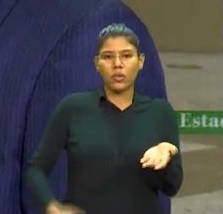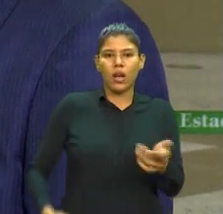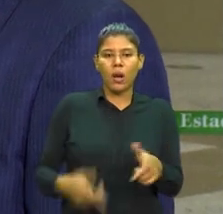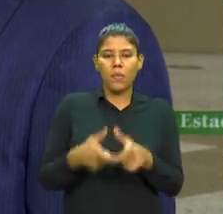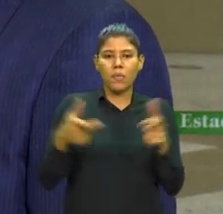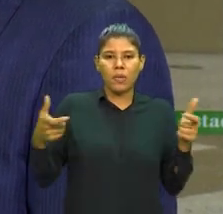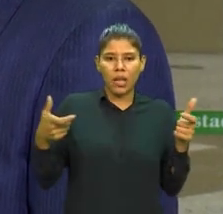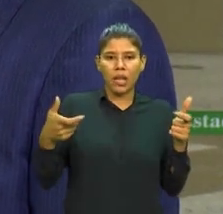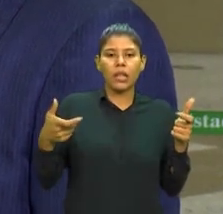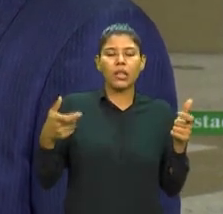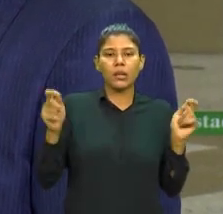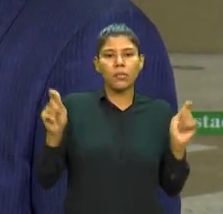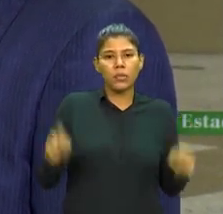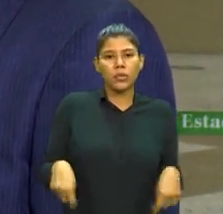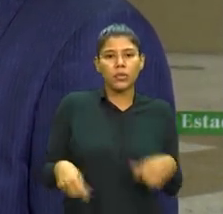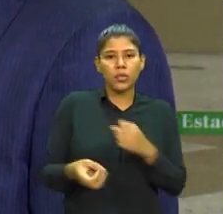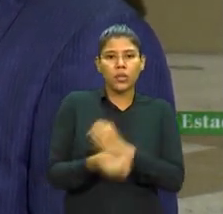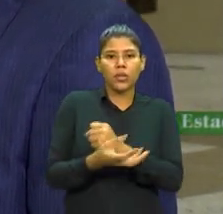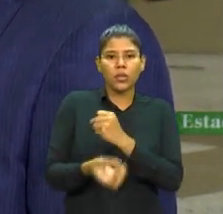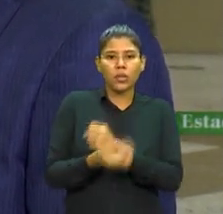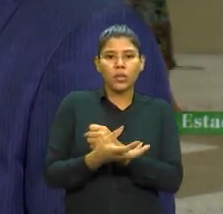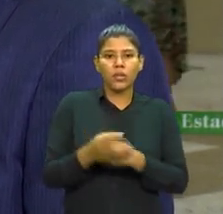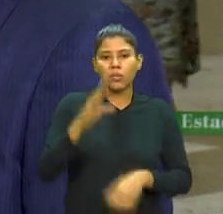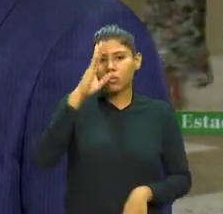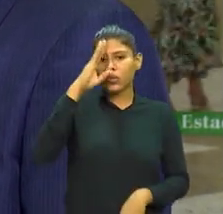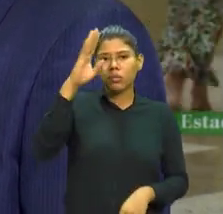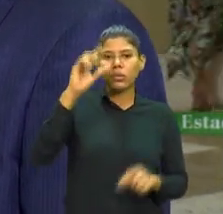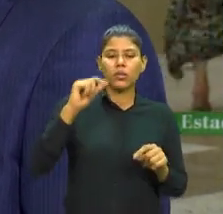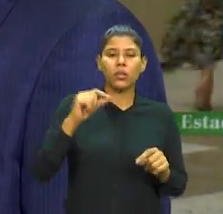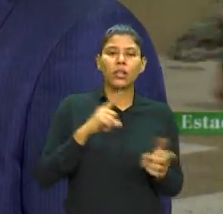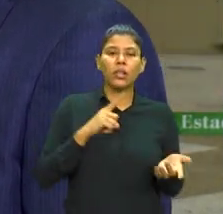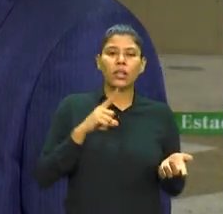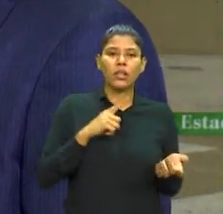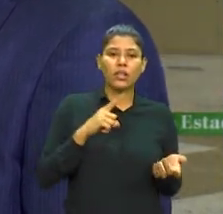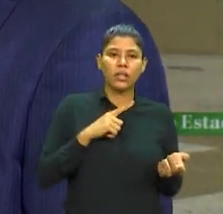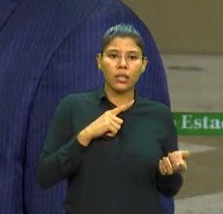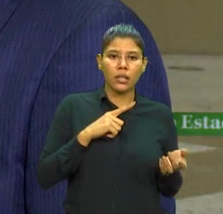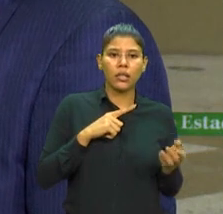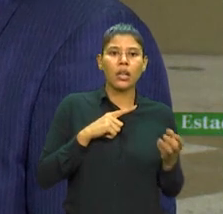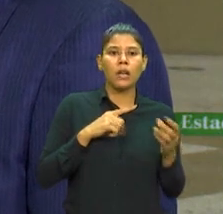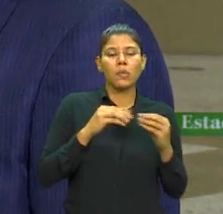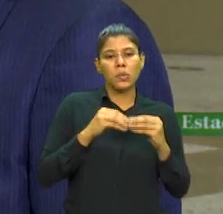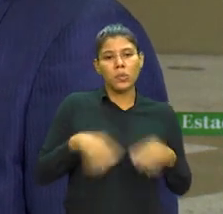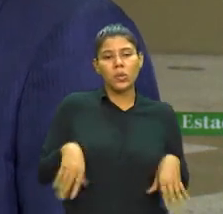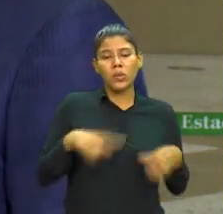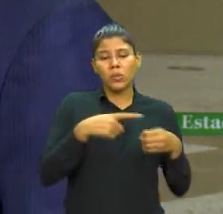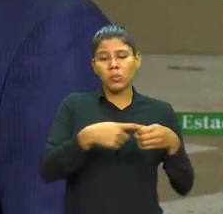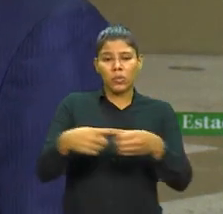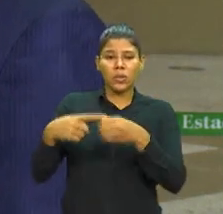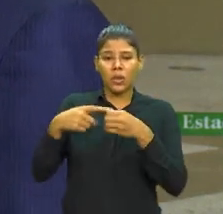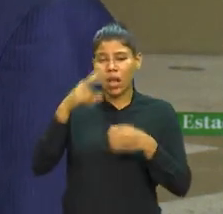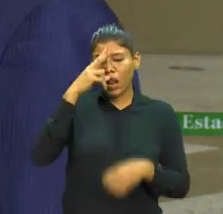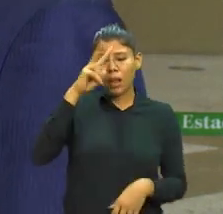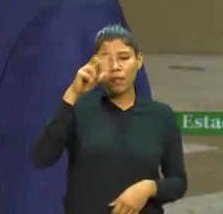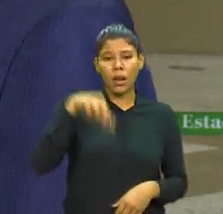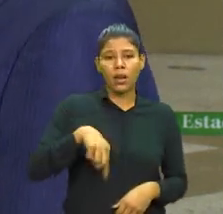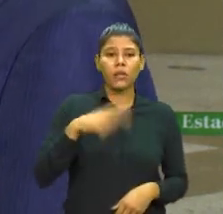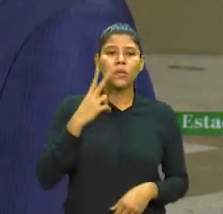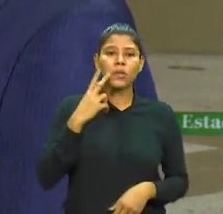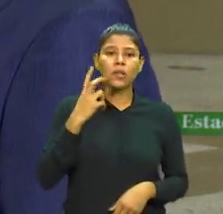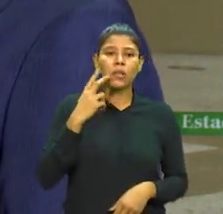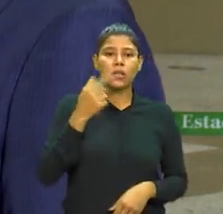a possibilidade de corrupção e sobretudo tem um impacto muito grande nos pequenos municípios vamos lembrar aqui no Estado do Ceará